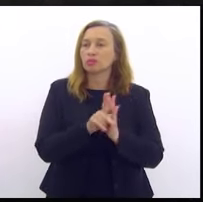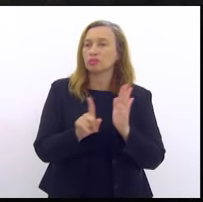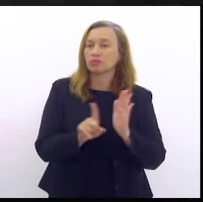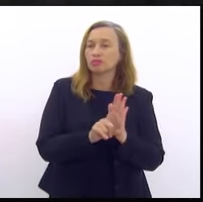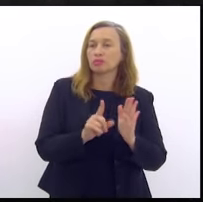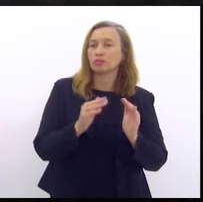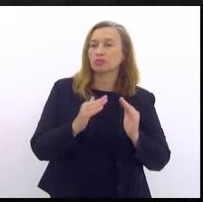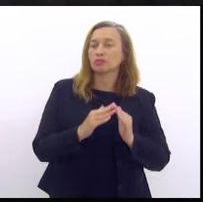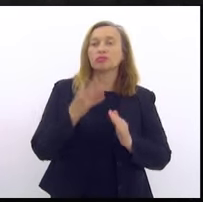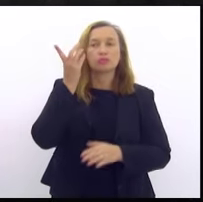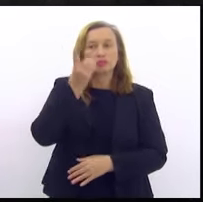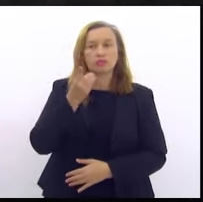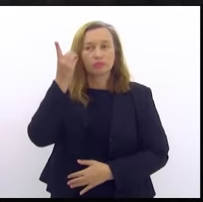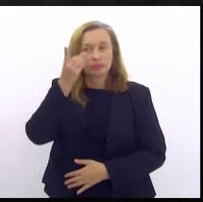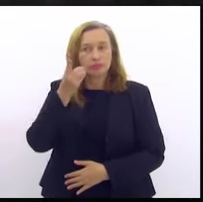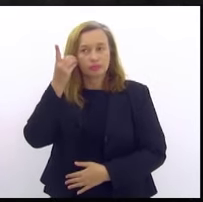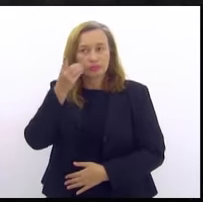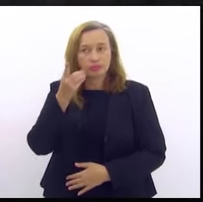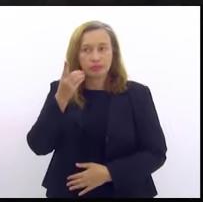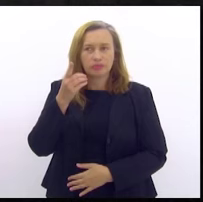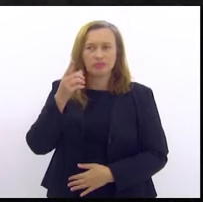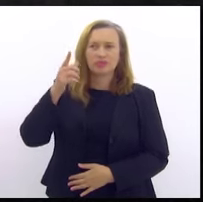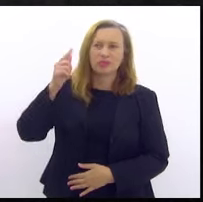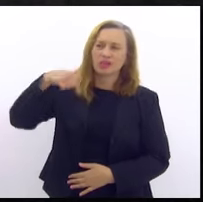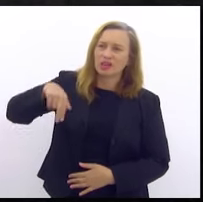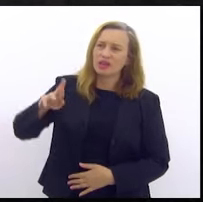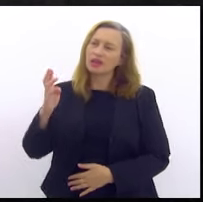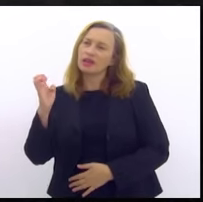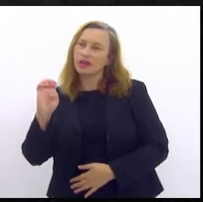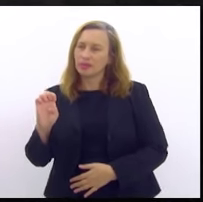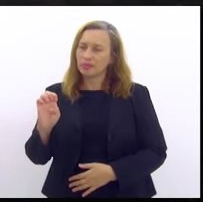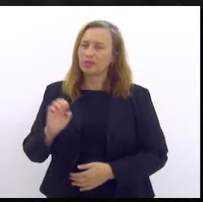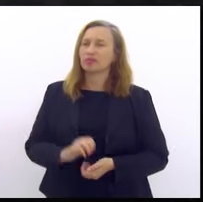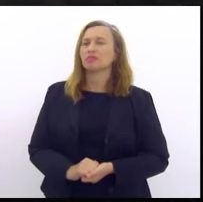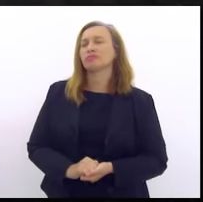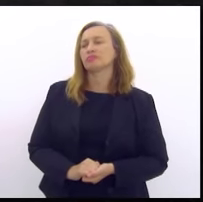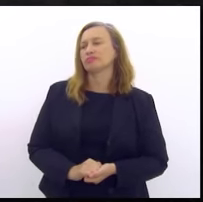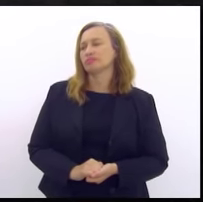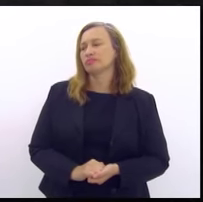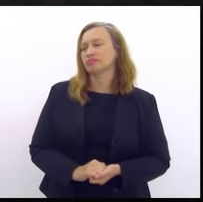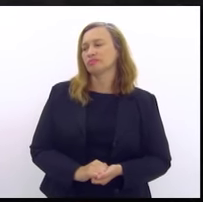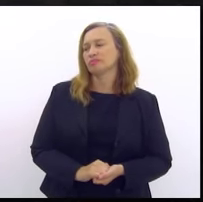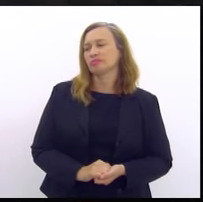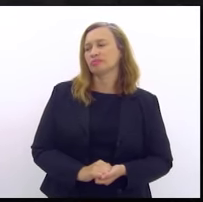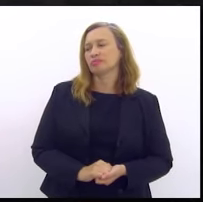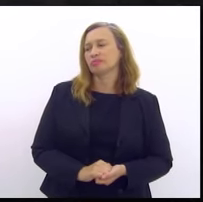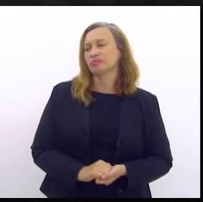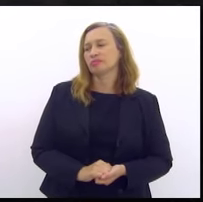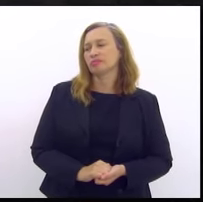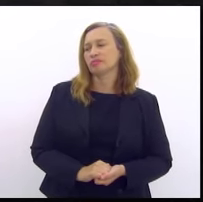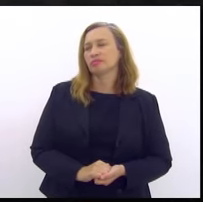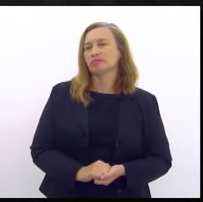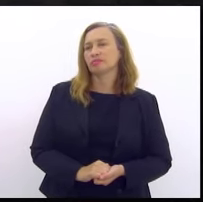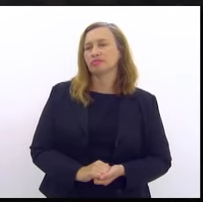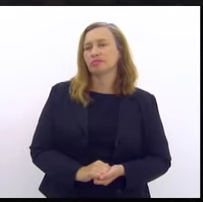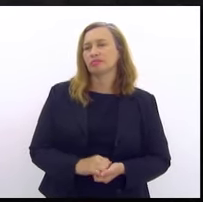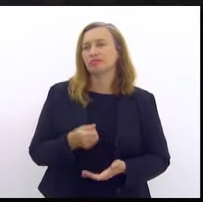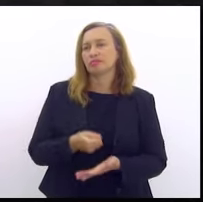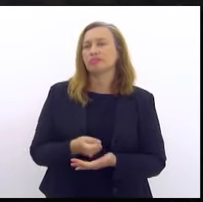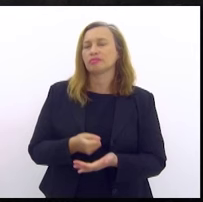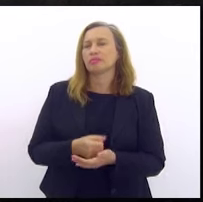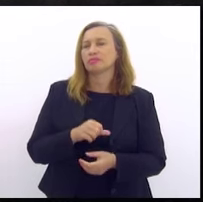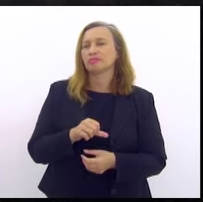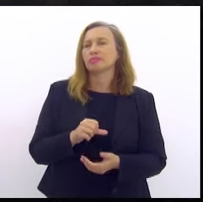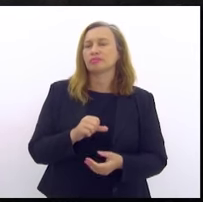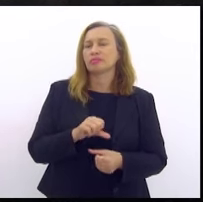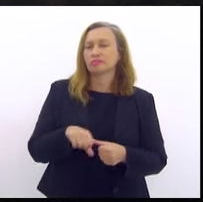do deputado Guilherme Delaroli, que fica vedado a exigência da renovação do